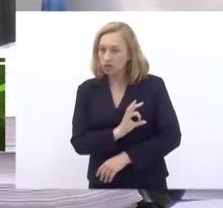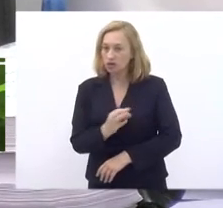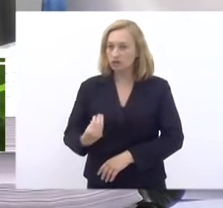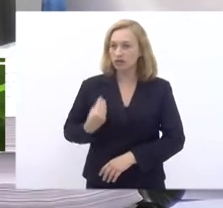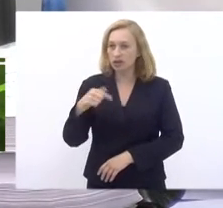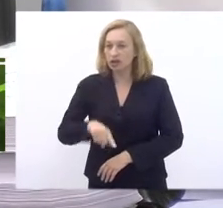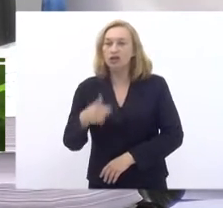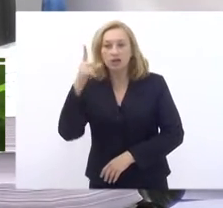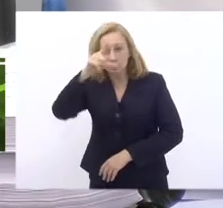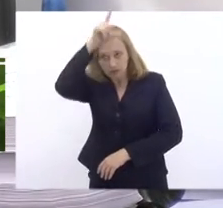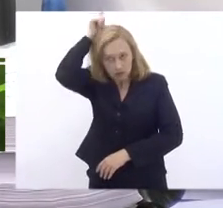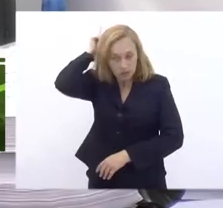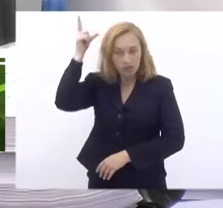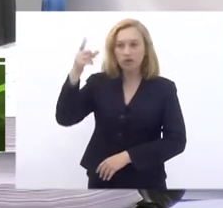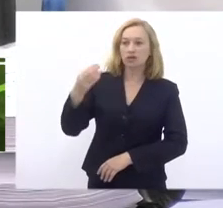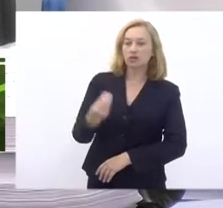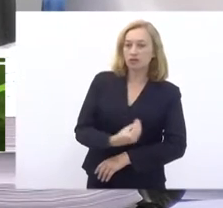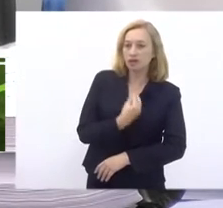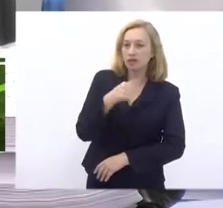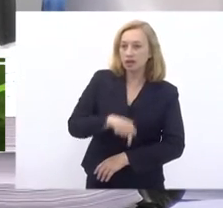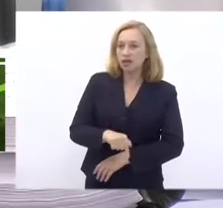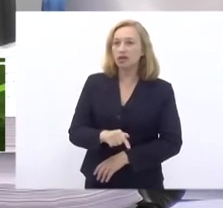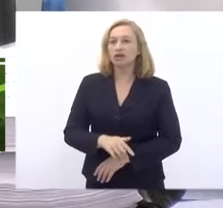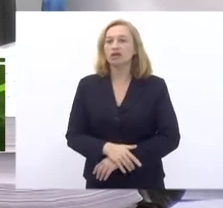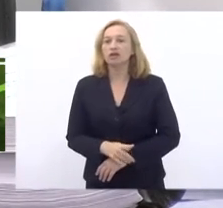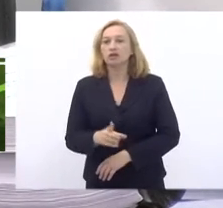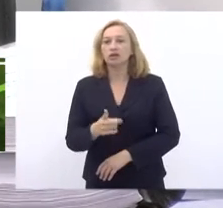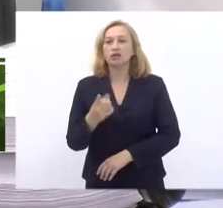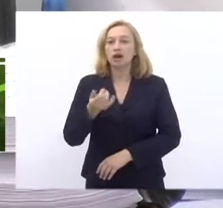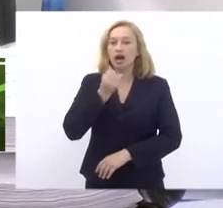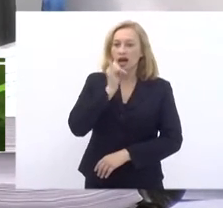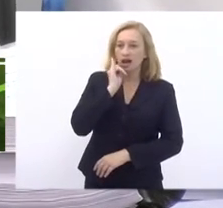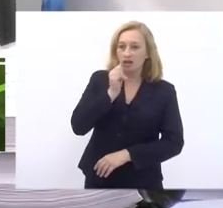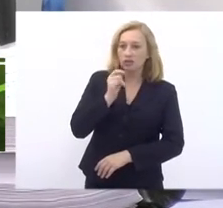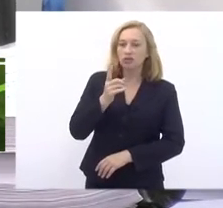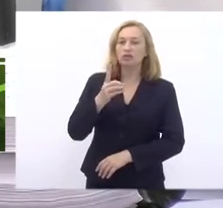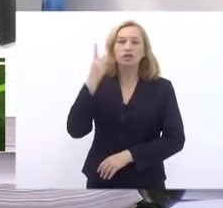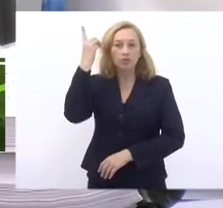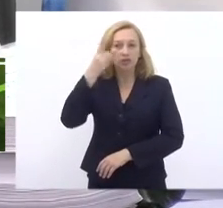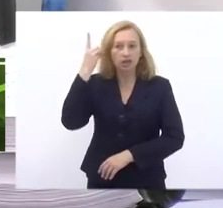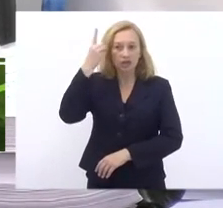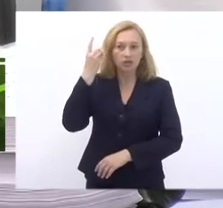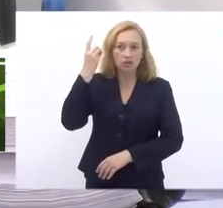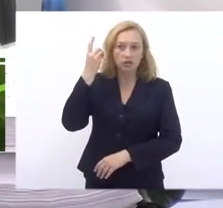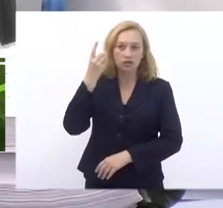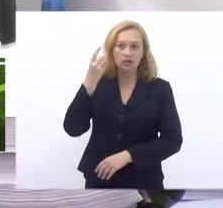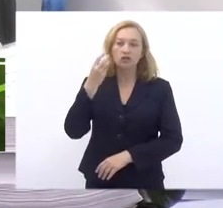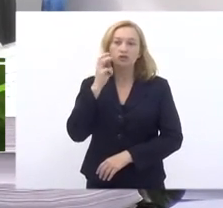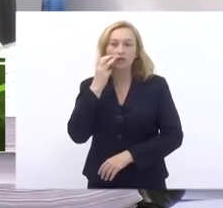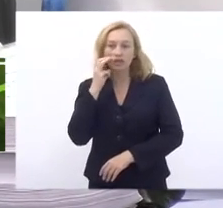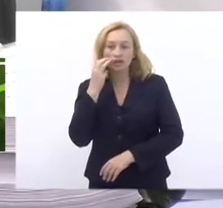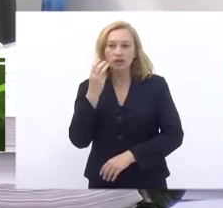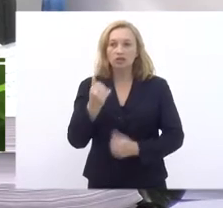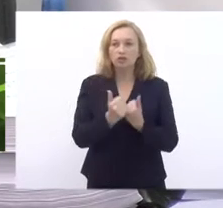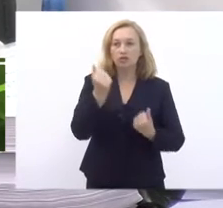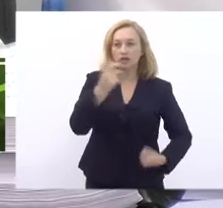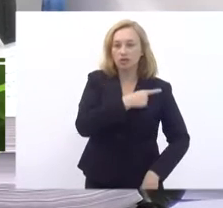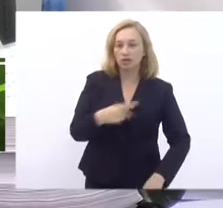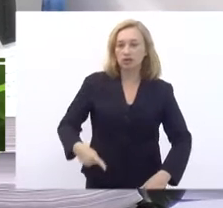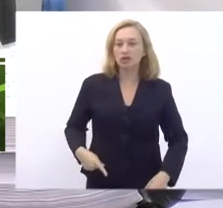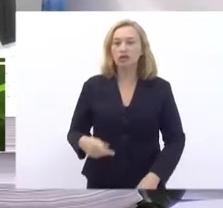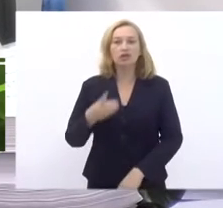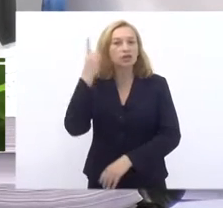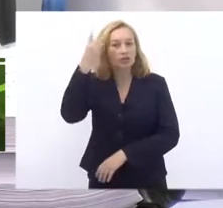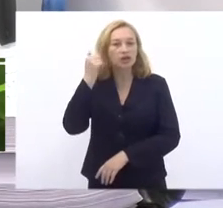presente, deputado Luiz Paulo Corrêa presente, meu relator, deputado Valdeque Carneiro, meu vice-presidente,